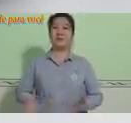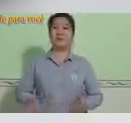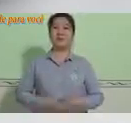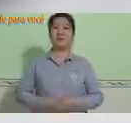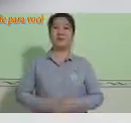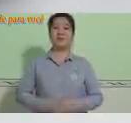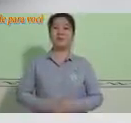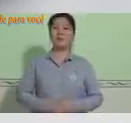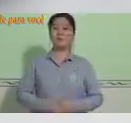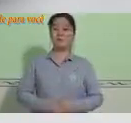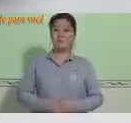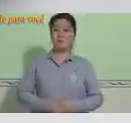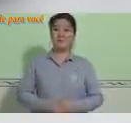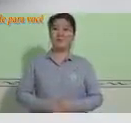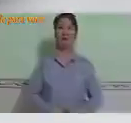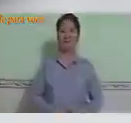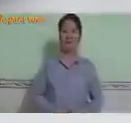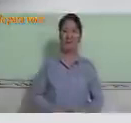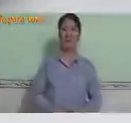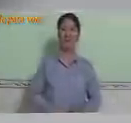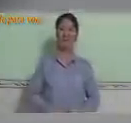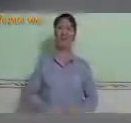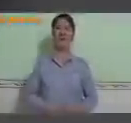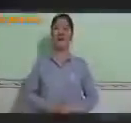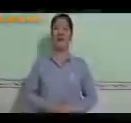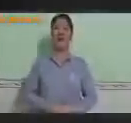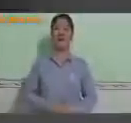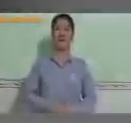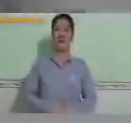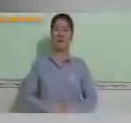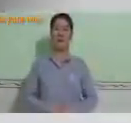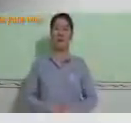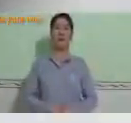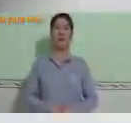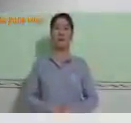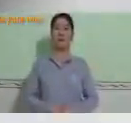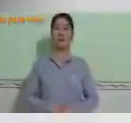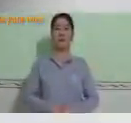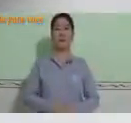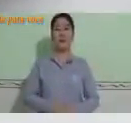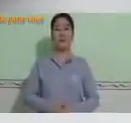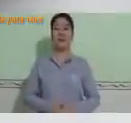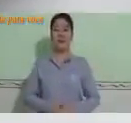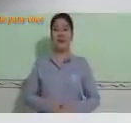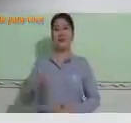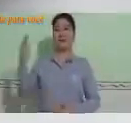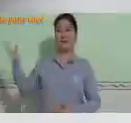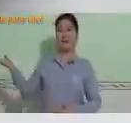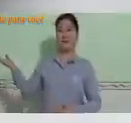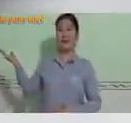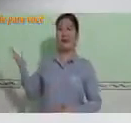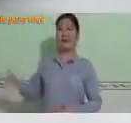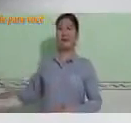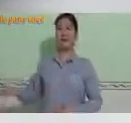esse fim ou poder exercente do cômodo é do vírgula no entanto a não é distinto durante o contato íntimo ponto por ser